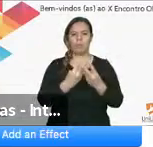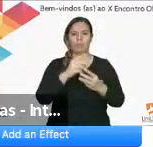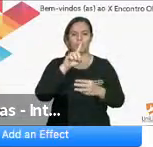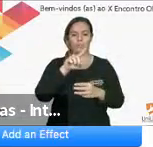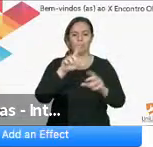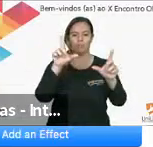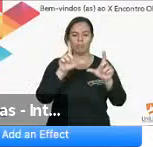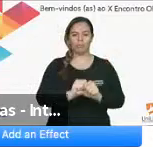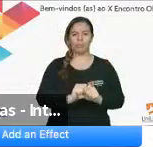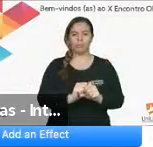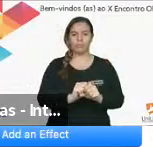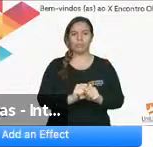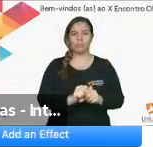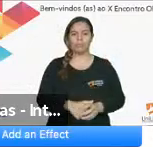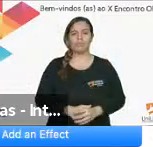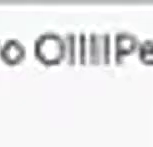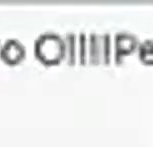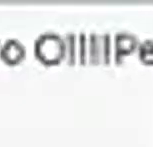Hein? Desligar o PowerPoint.